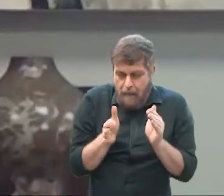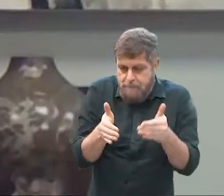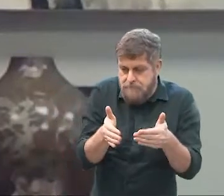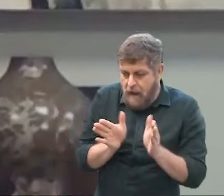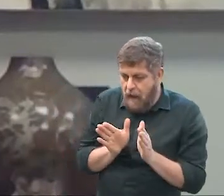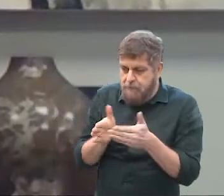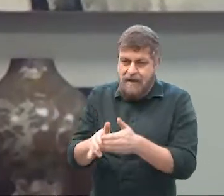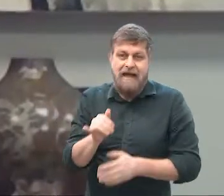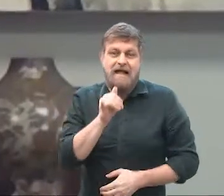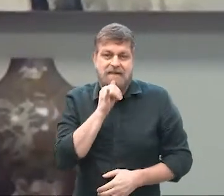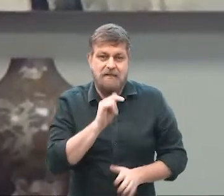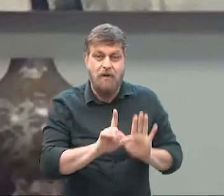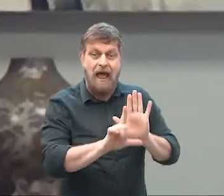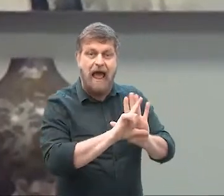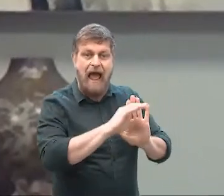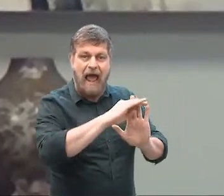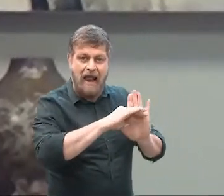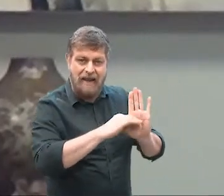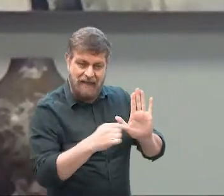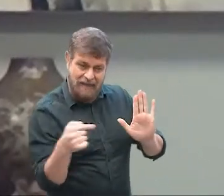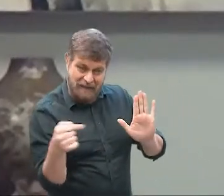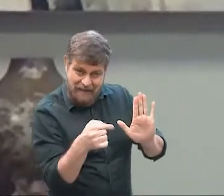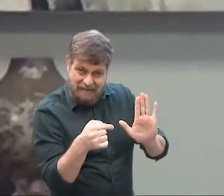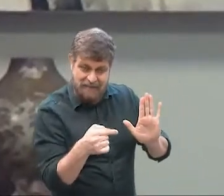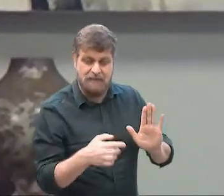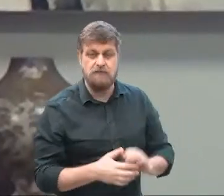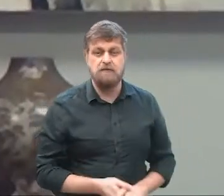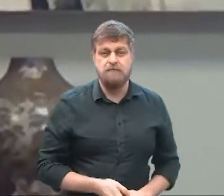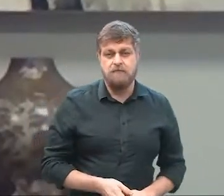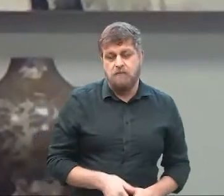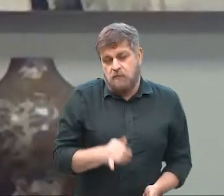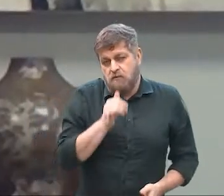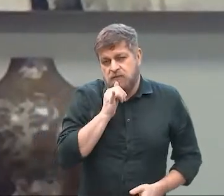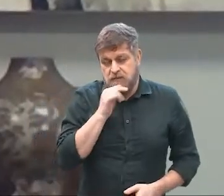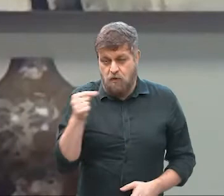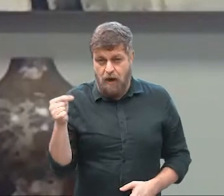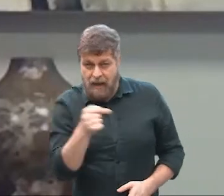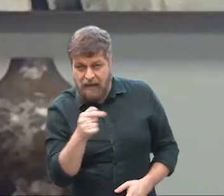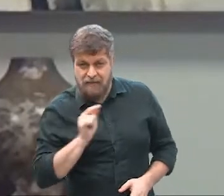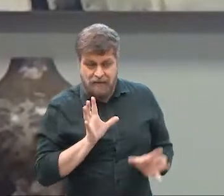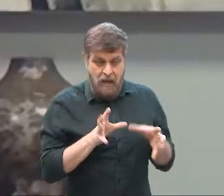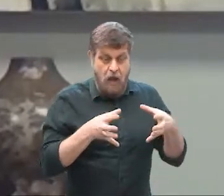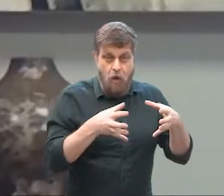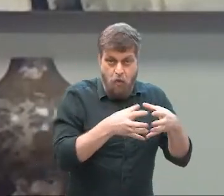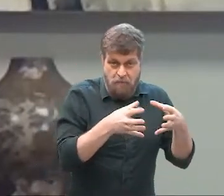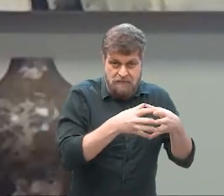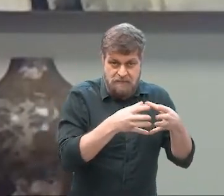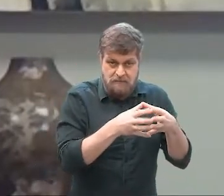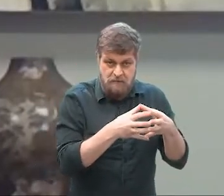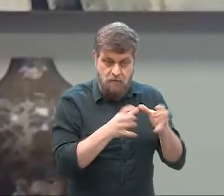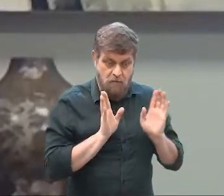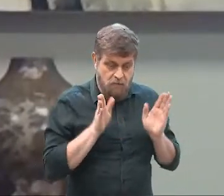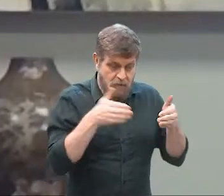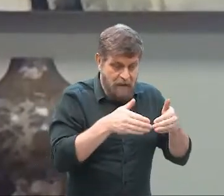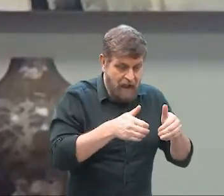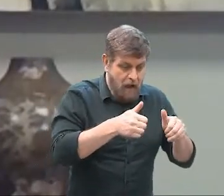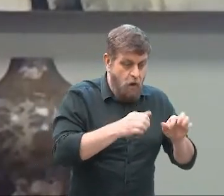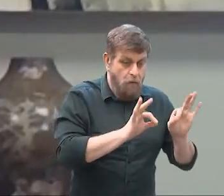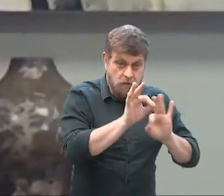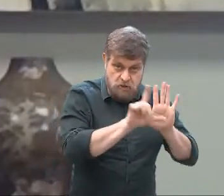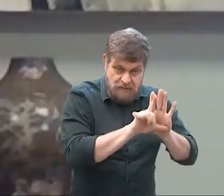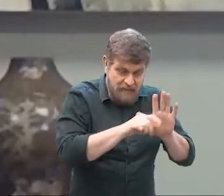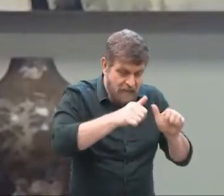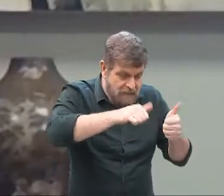de legalidade, a Comissão de Legalidade é uma delas, onde são comissões pontuais que se analisa o